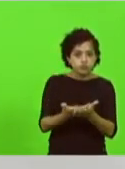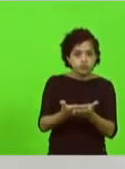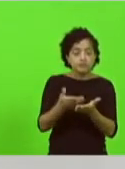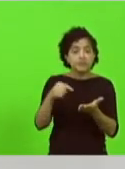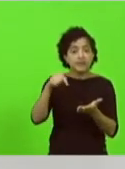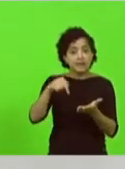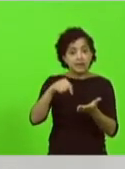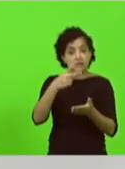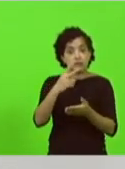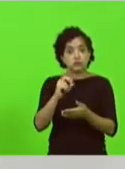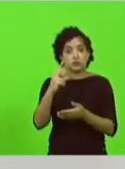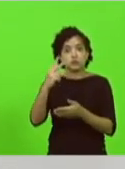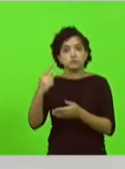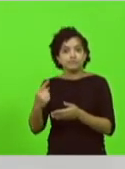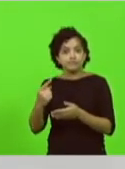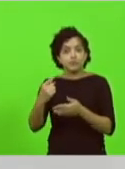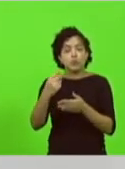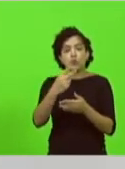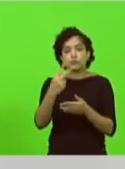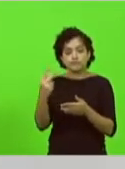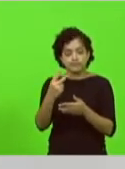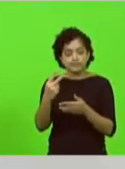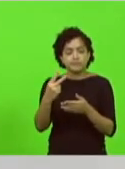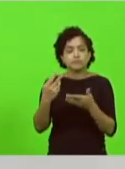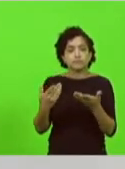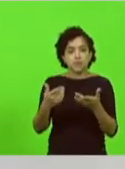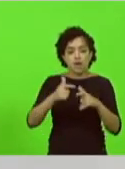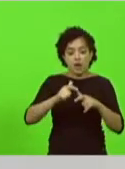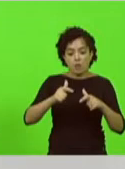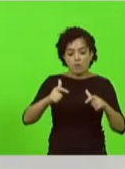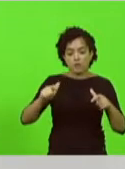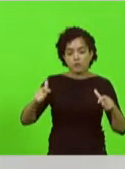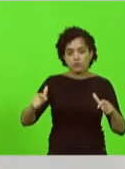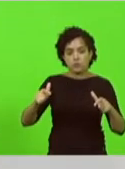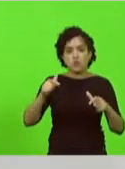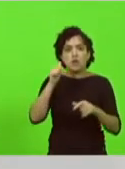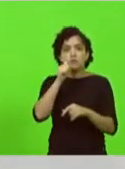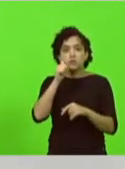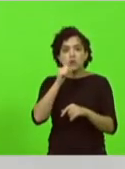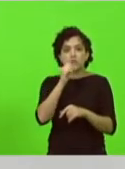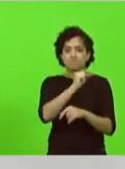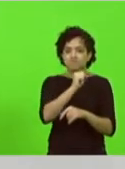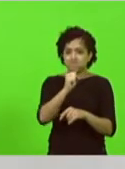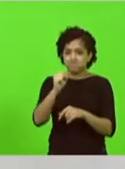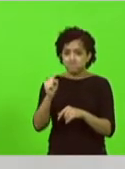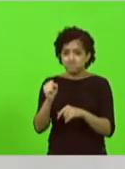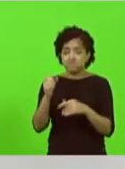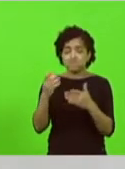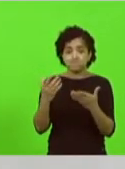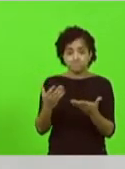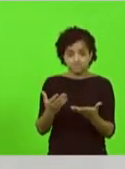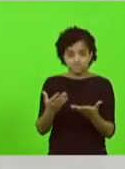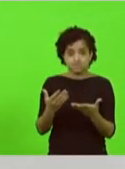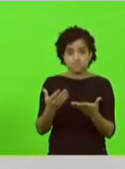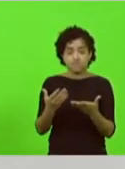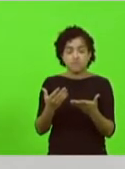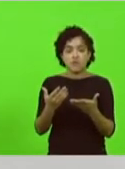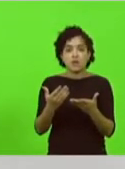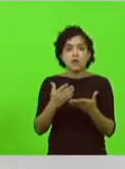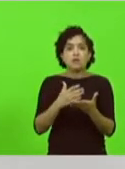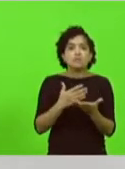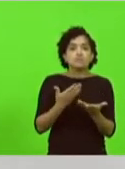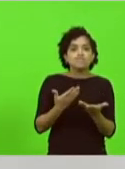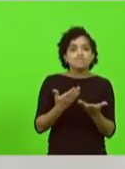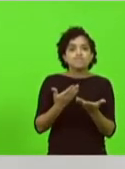sombrio, com maior número de vítimas. As mulheres são mortas dentro de um contexto de uma